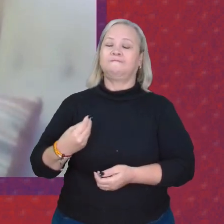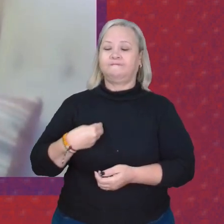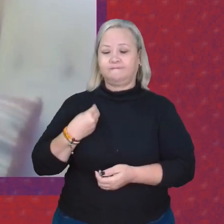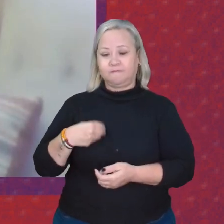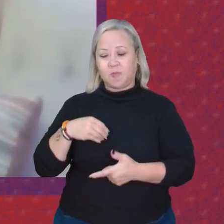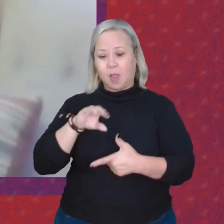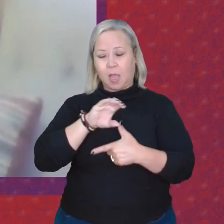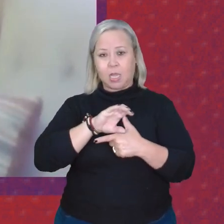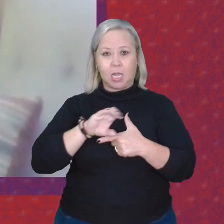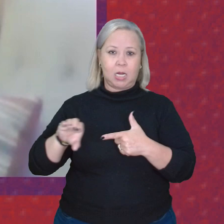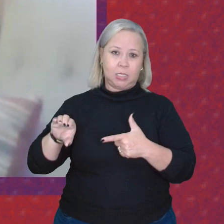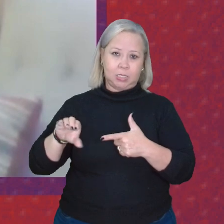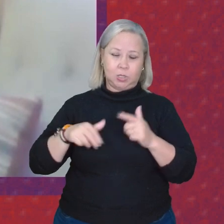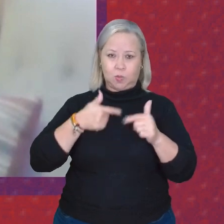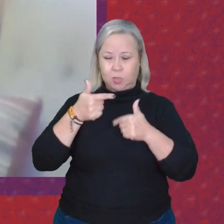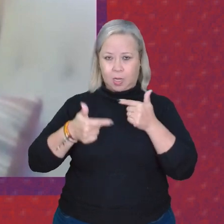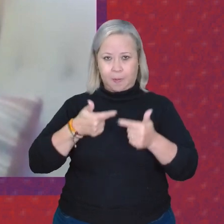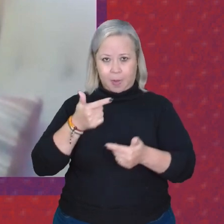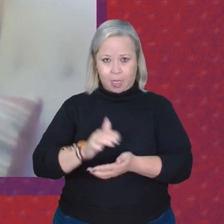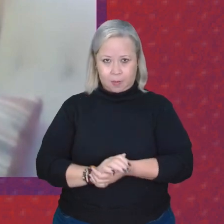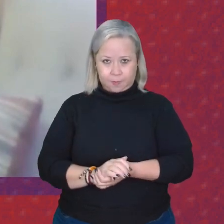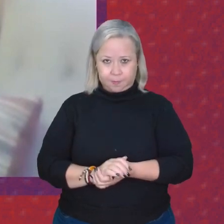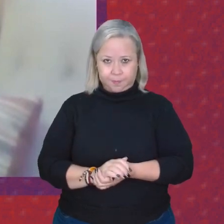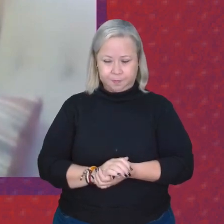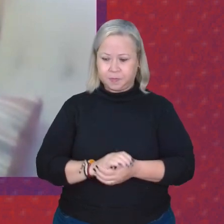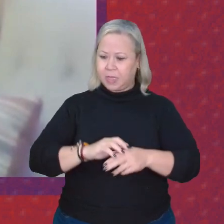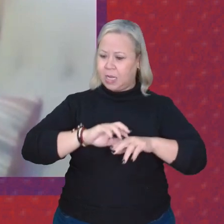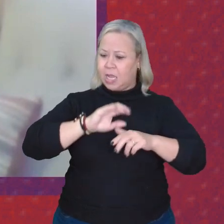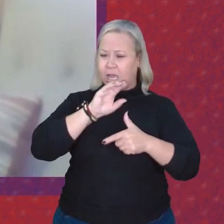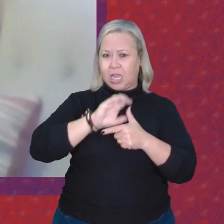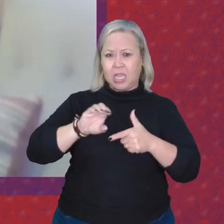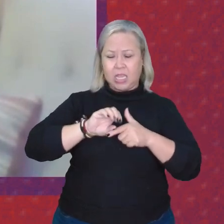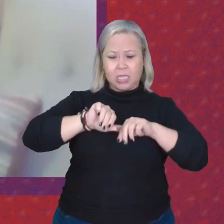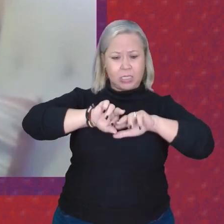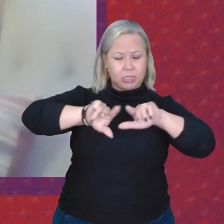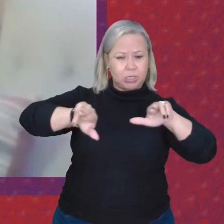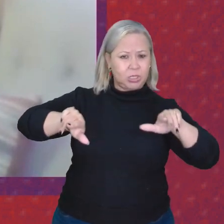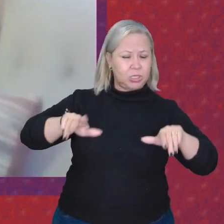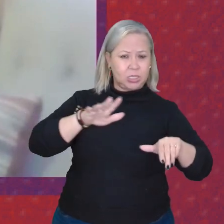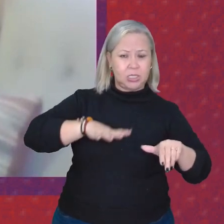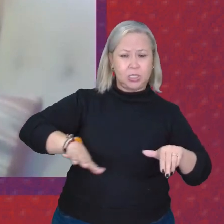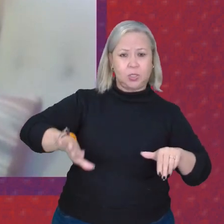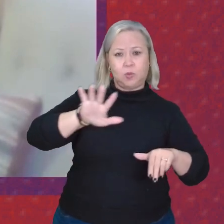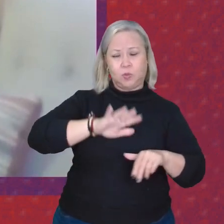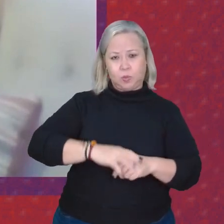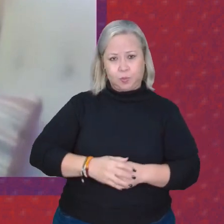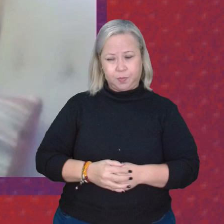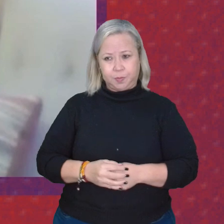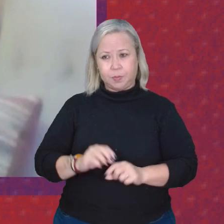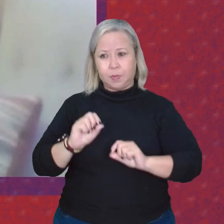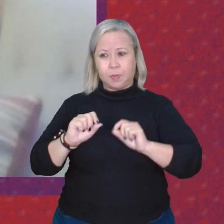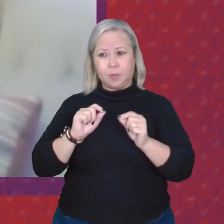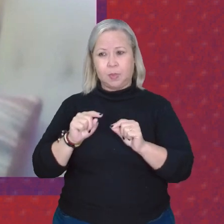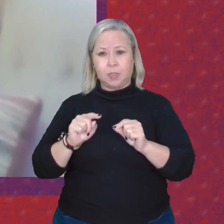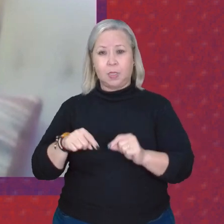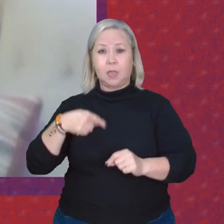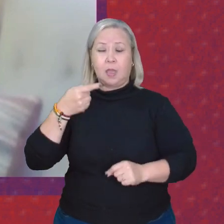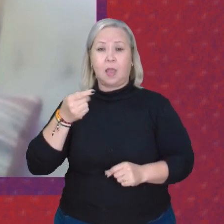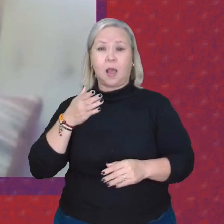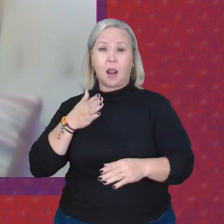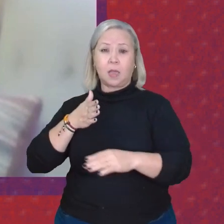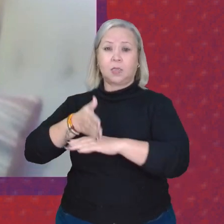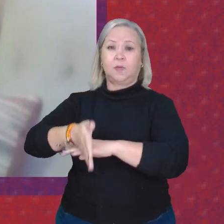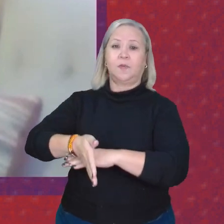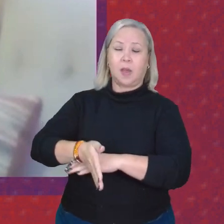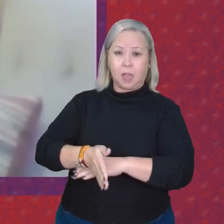do trabalho, uma crise em todas as dimensões, e que, inclusive, além de invadir